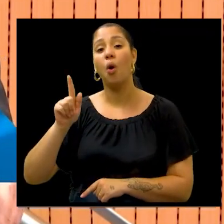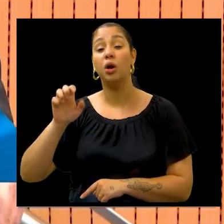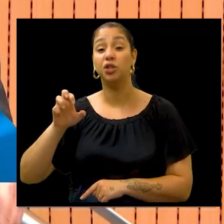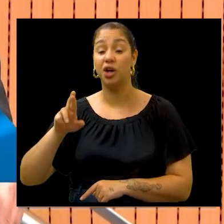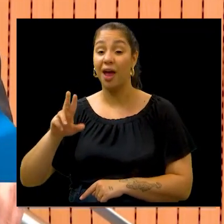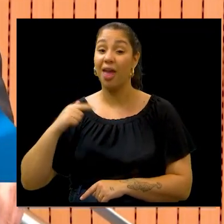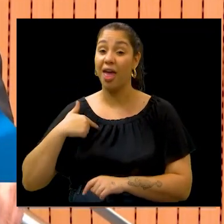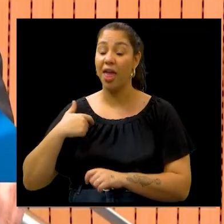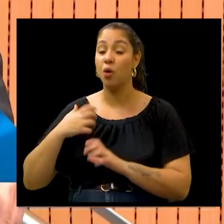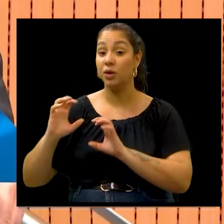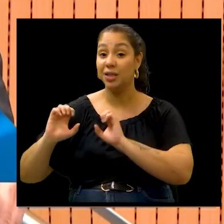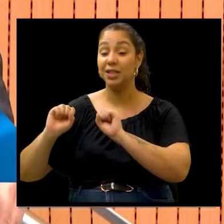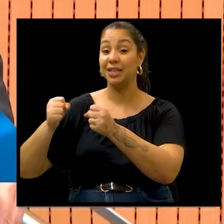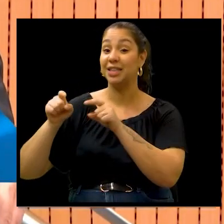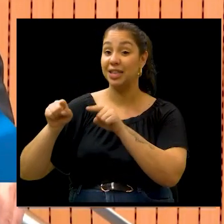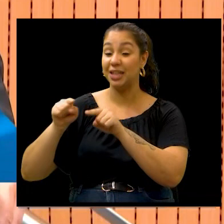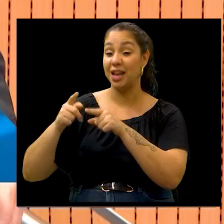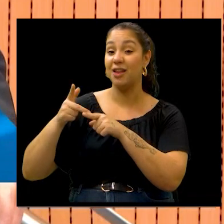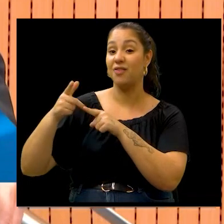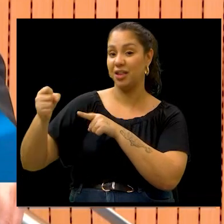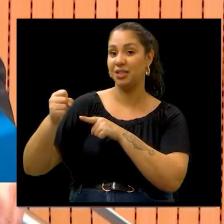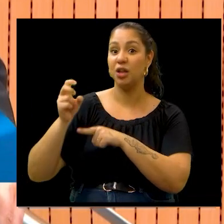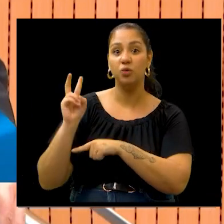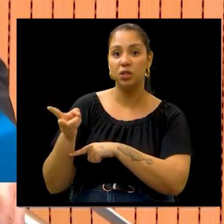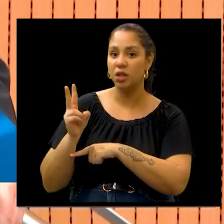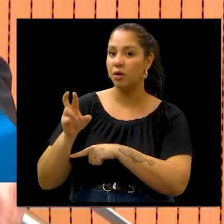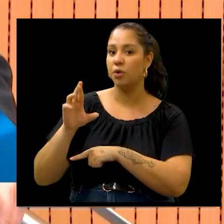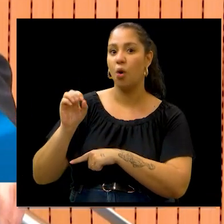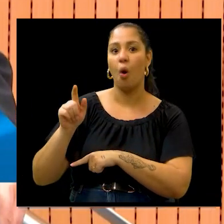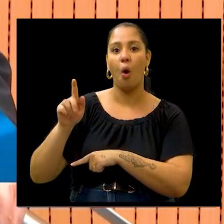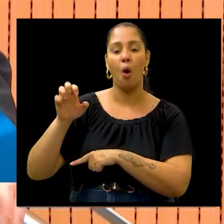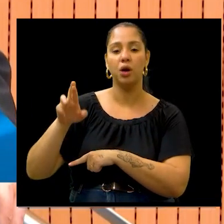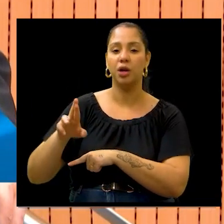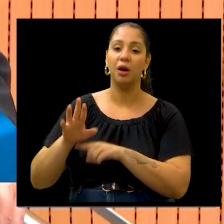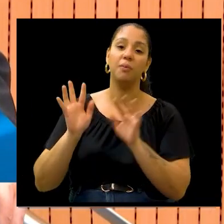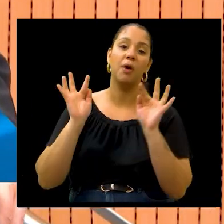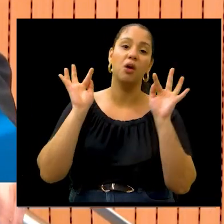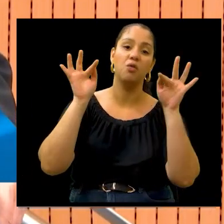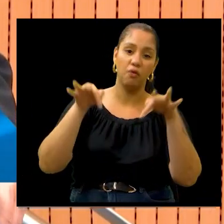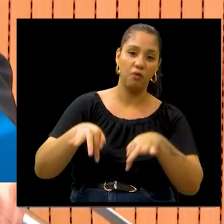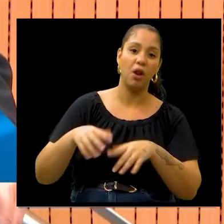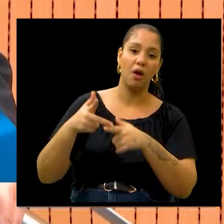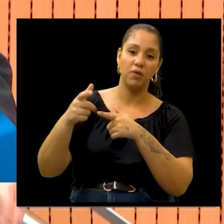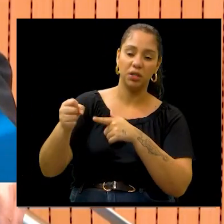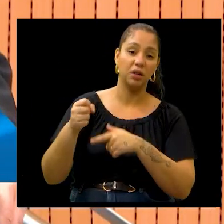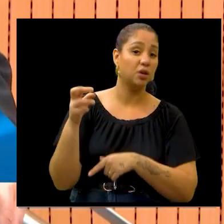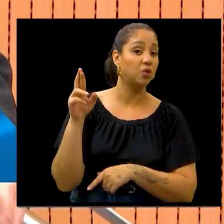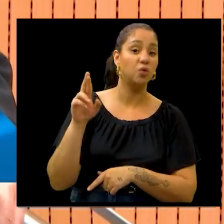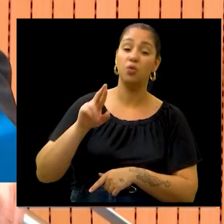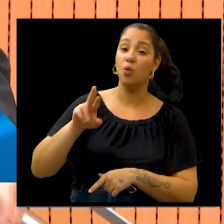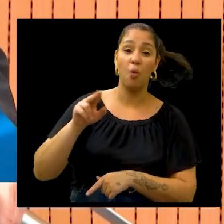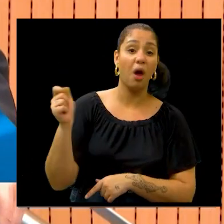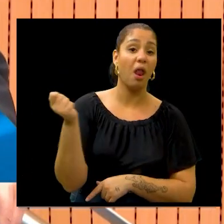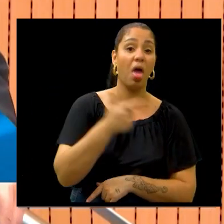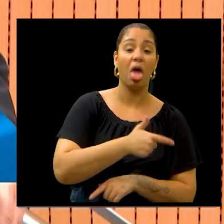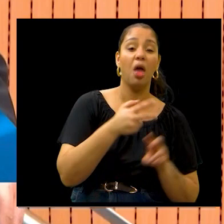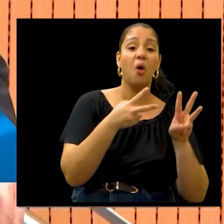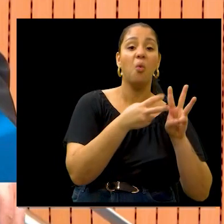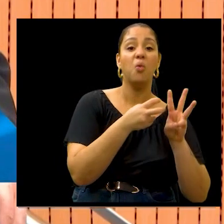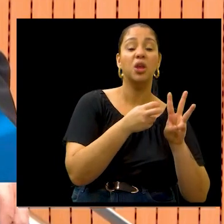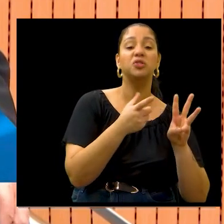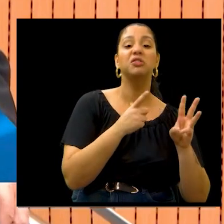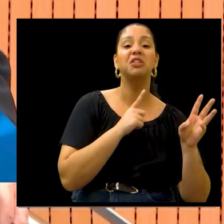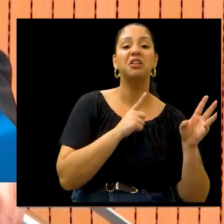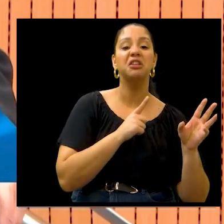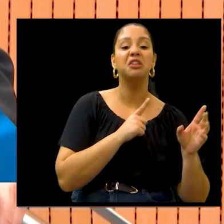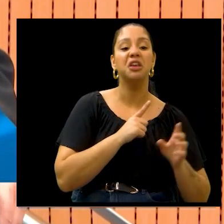Roy Rogers. Eu queria que ele ganhasse sempre no final do filme, e não o índio que